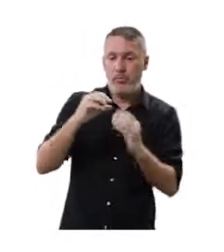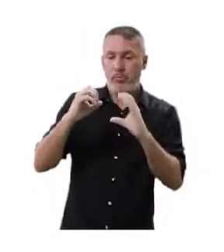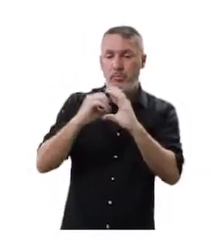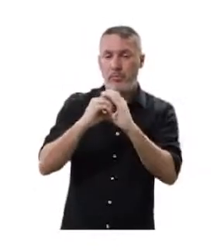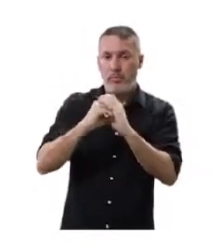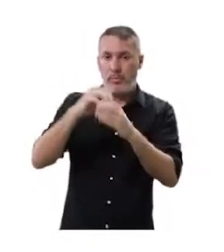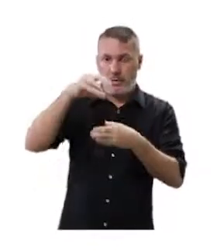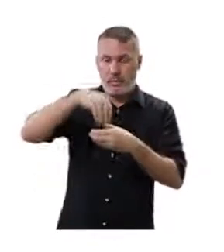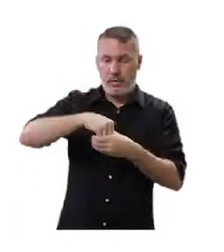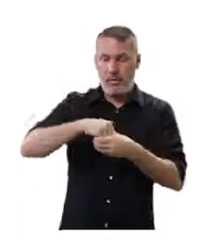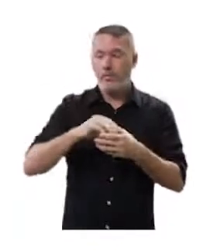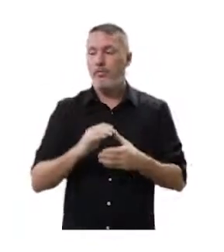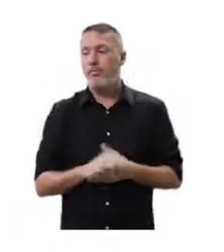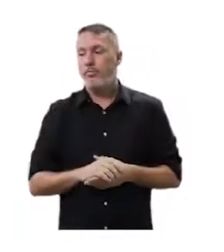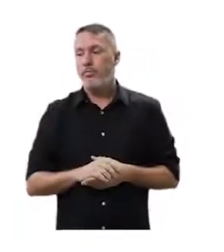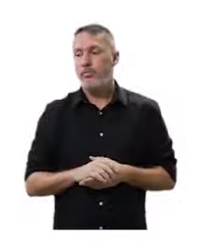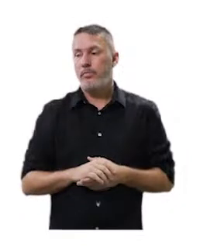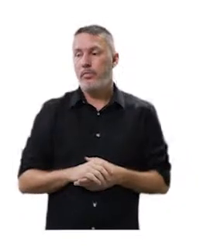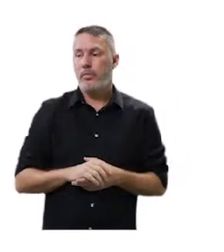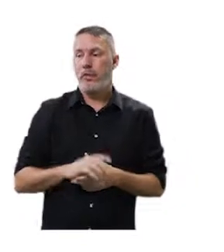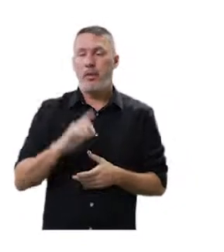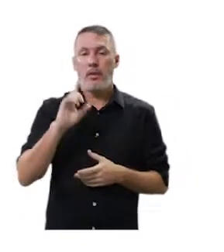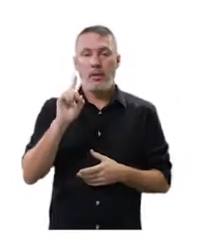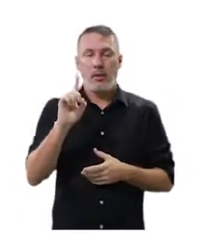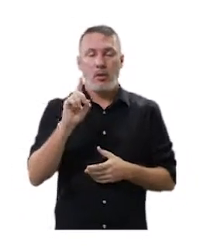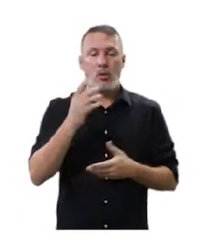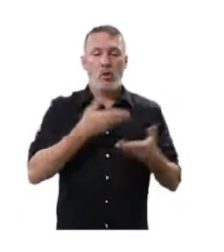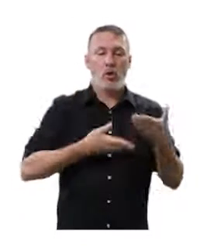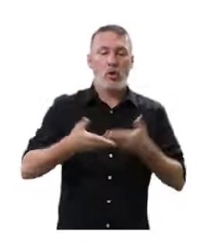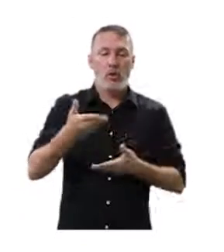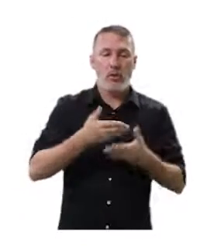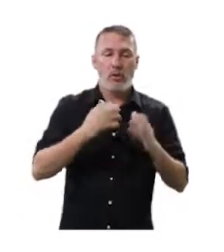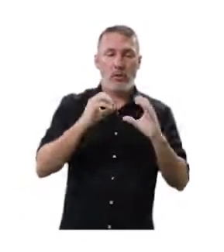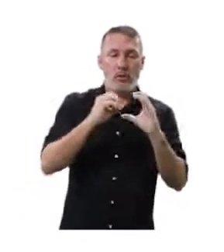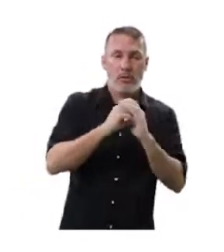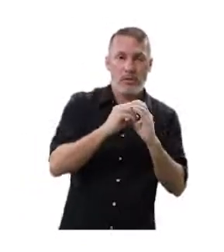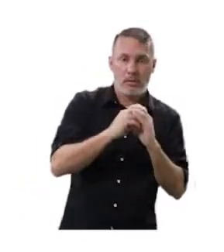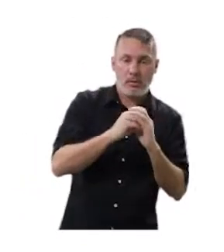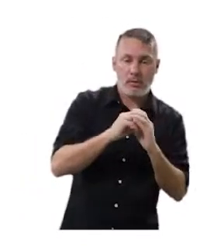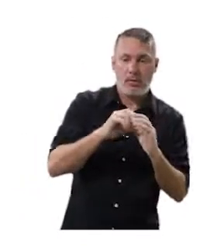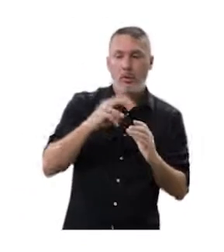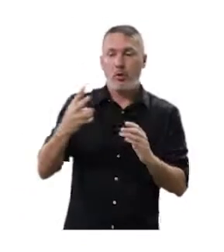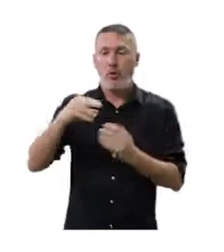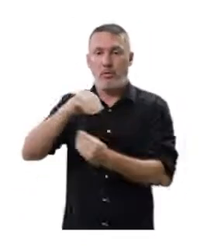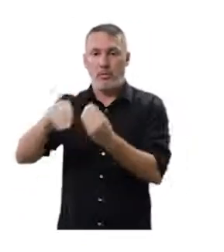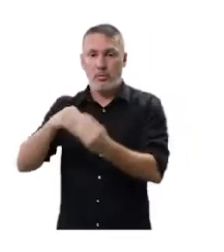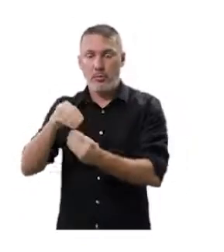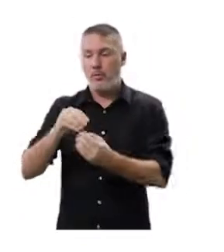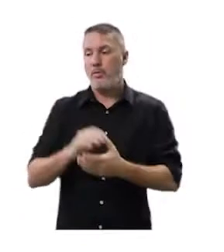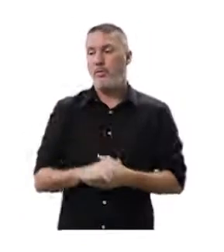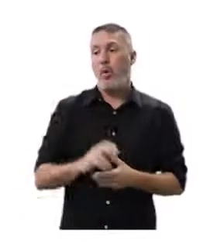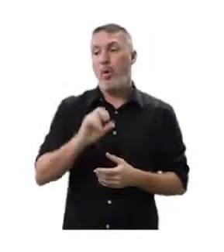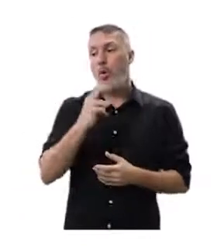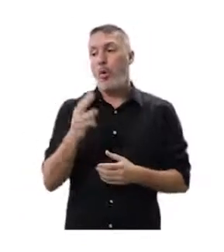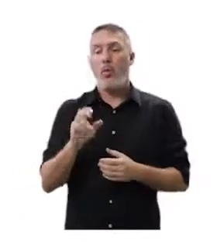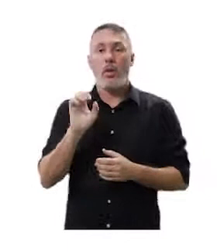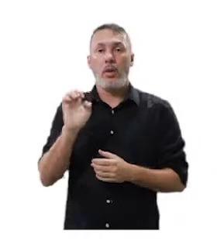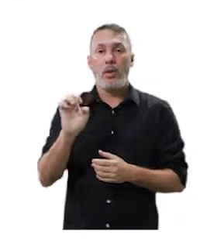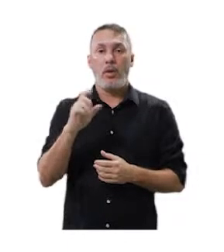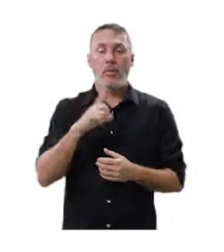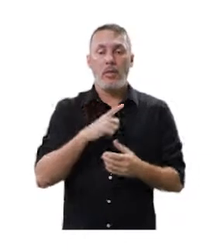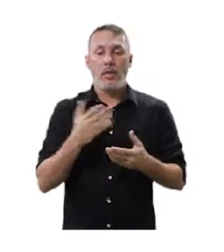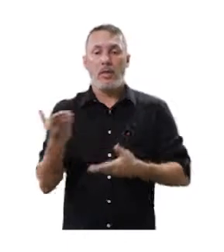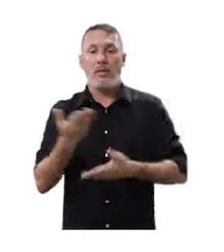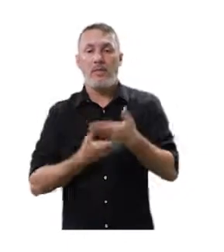soluções presentes na célula. Letra D, transferência de sódio da célula para a solução. Ou letra